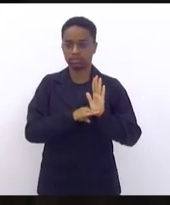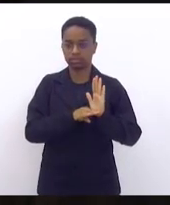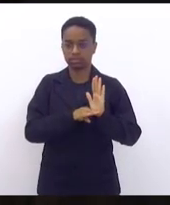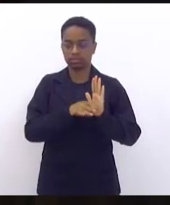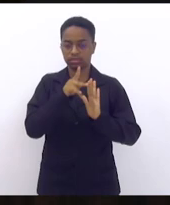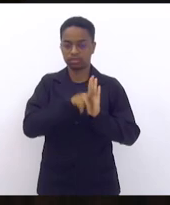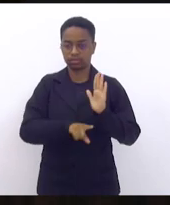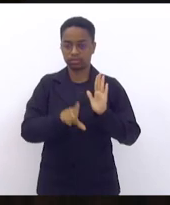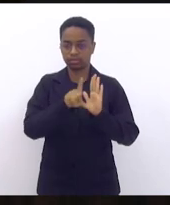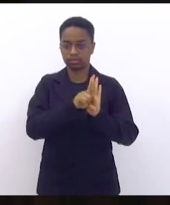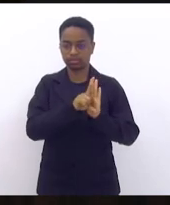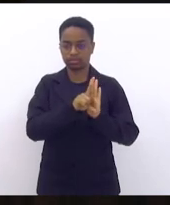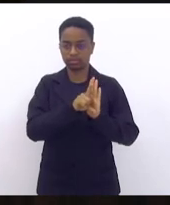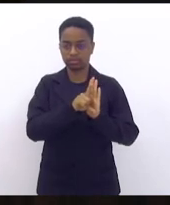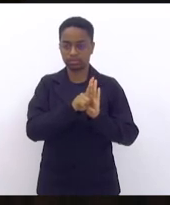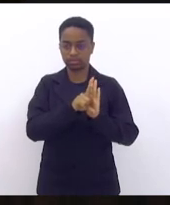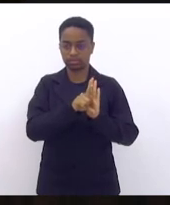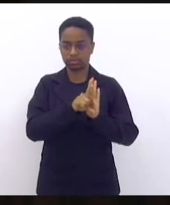do projeto